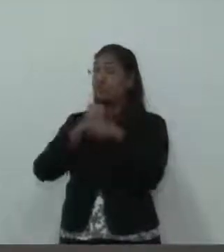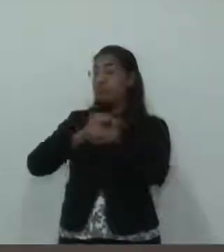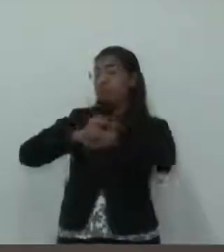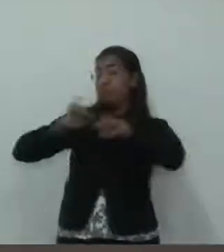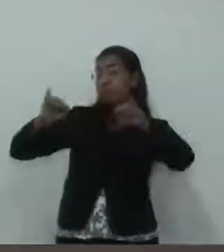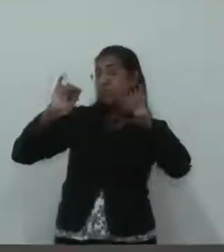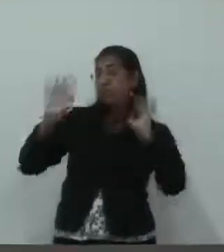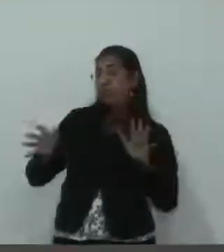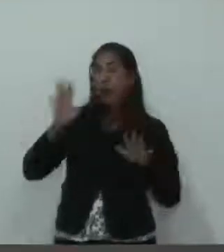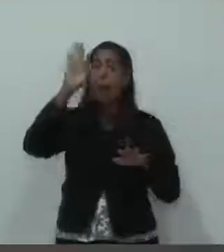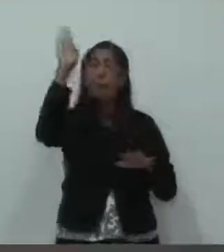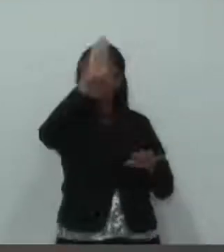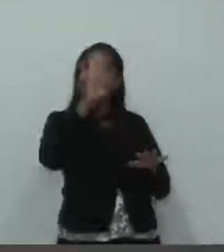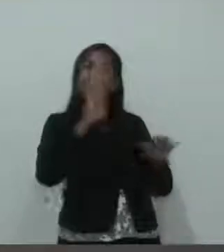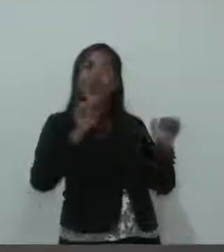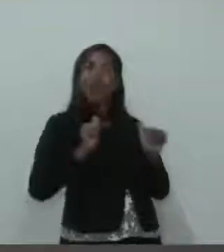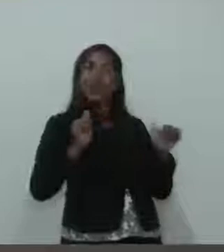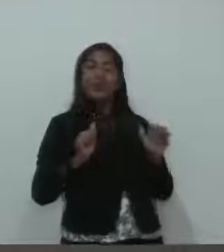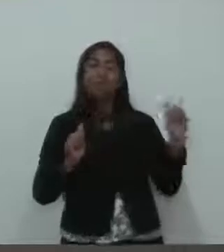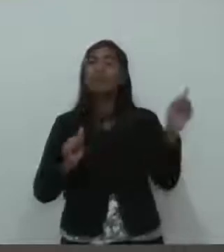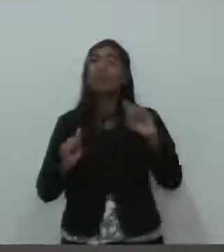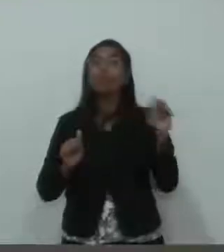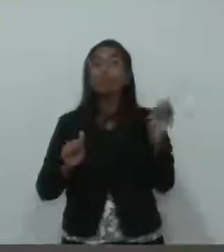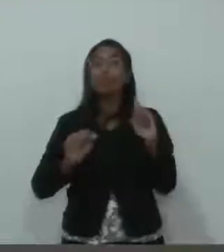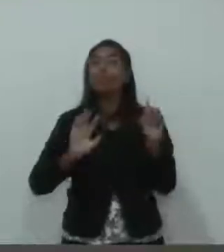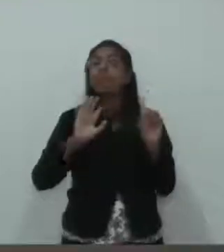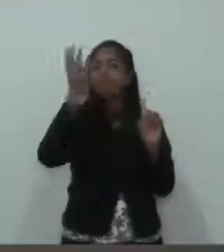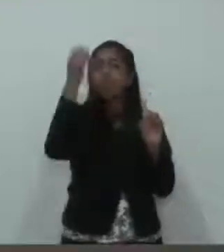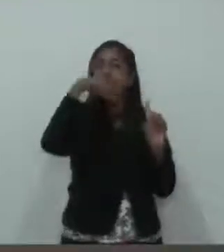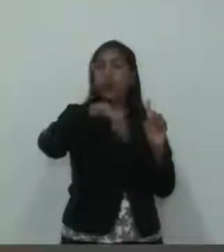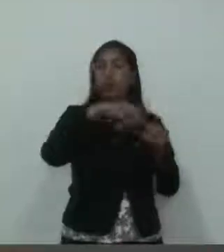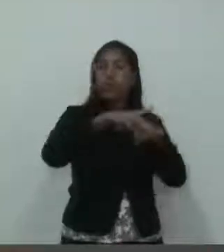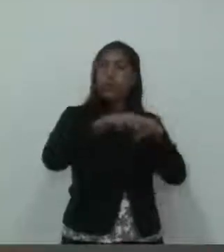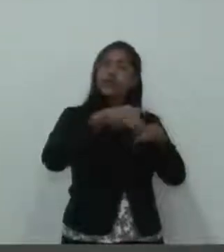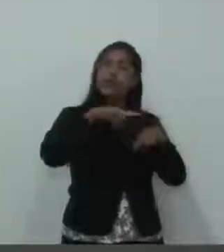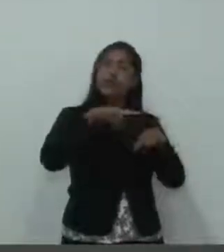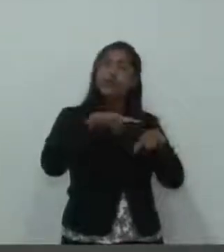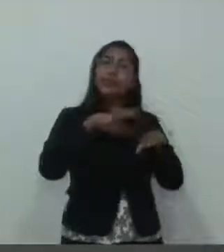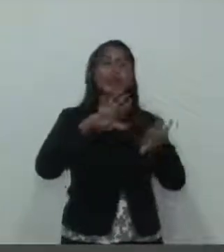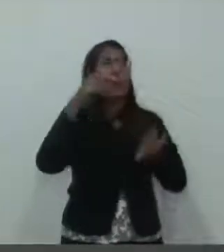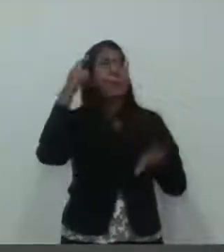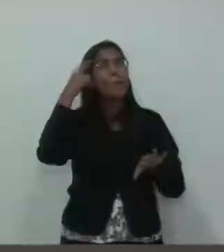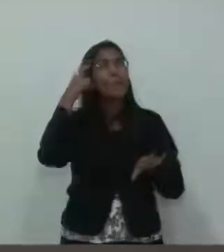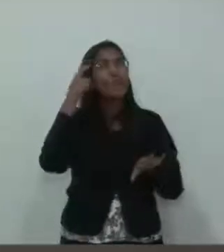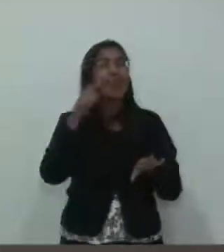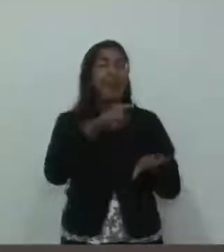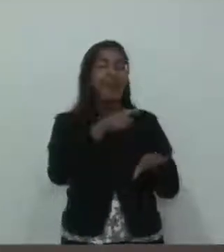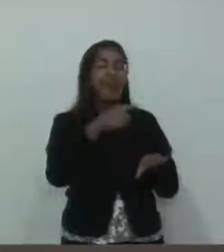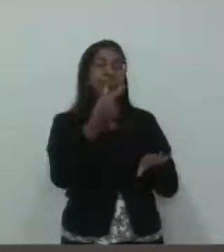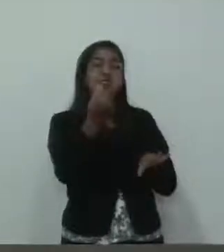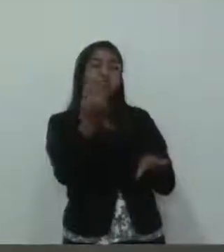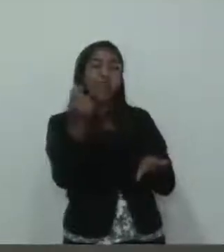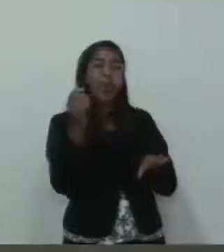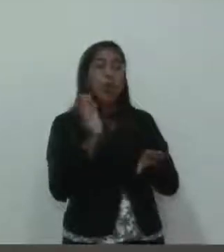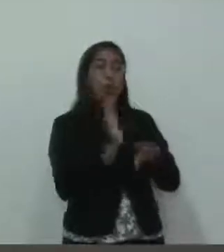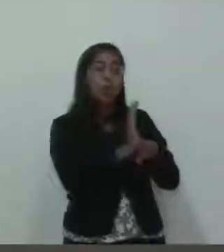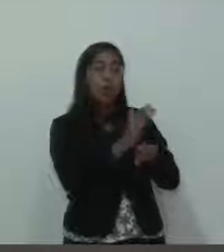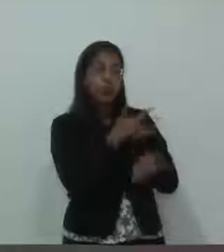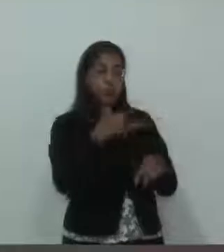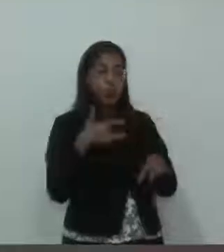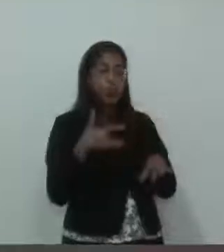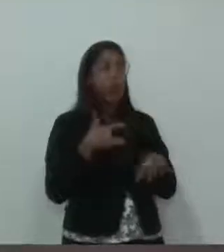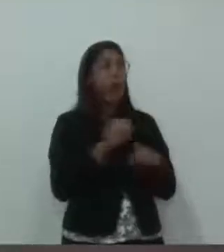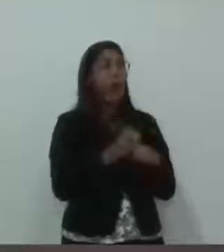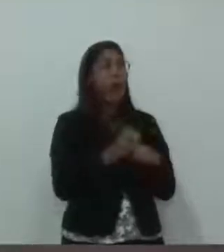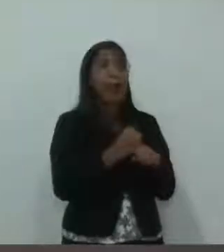foram 10.326 casos. Então, quando a gente pensa na saúde estagnada, a gente começa a